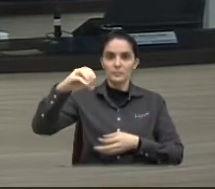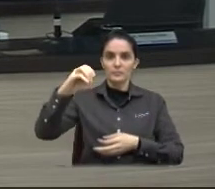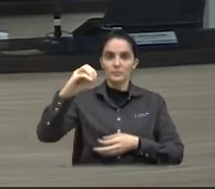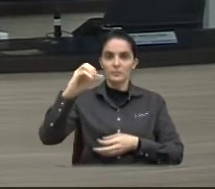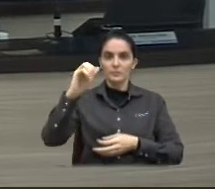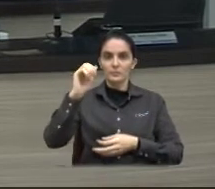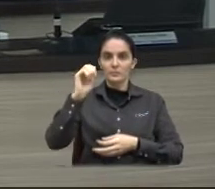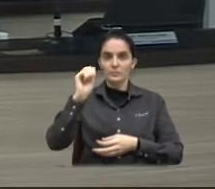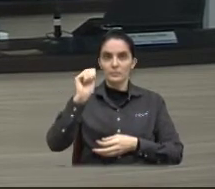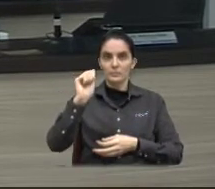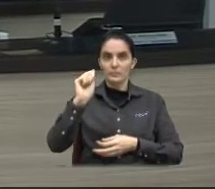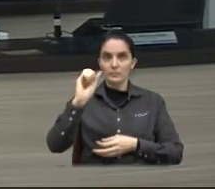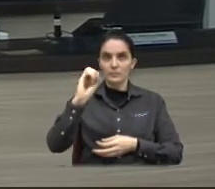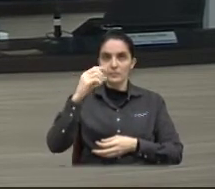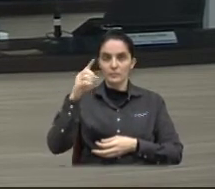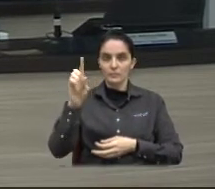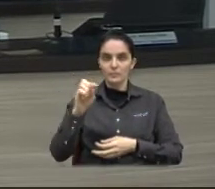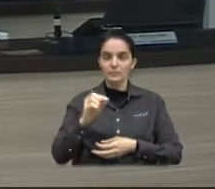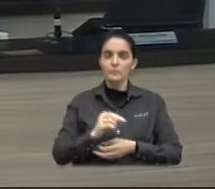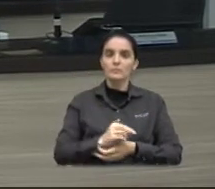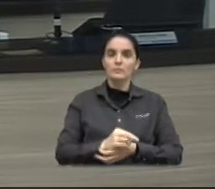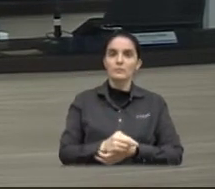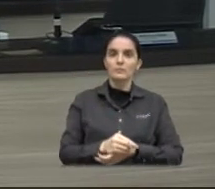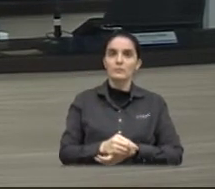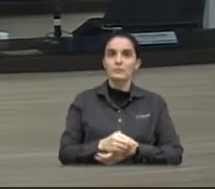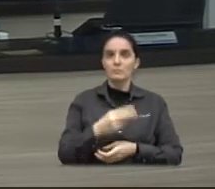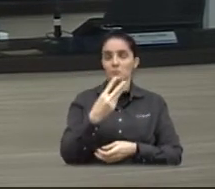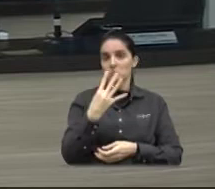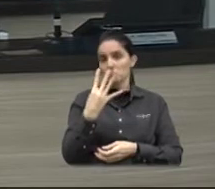134 dias após esse